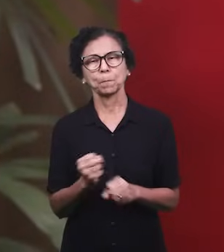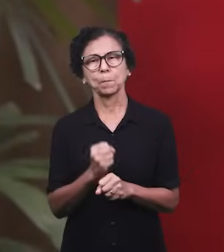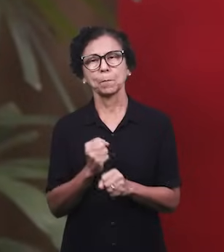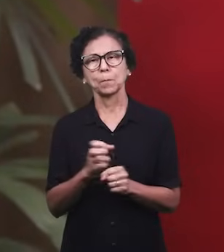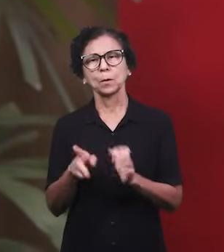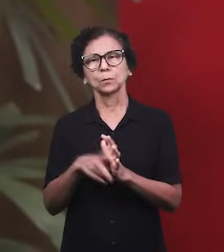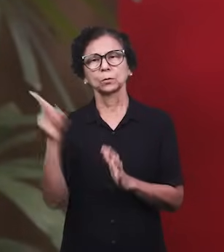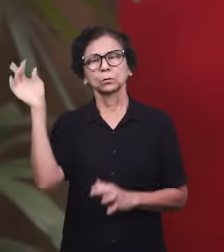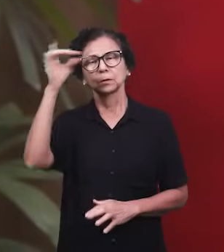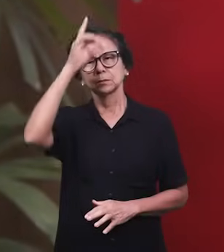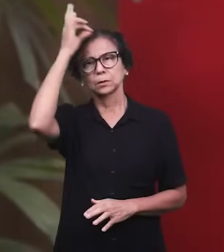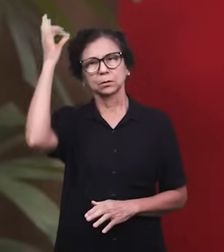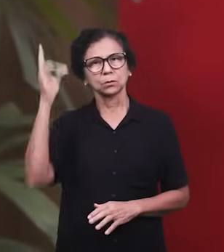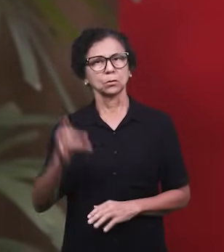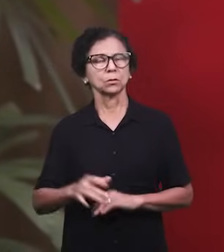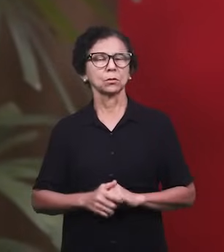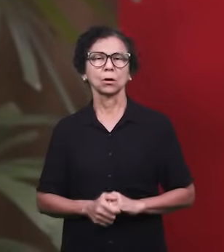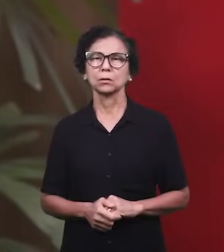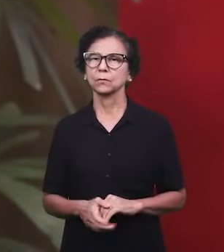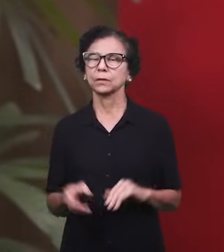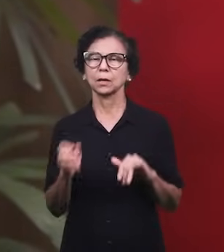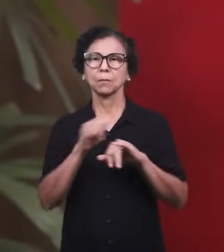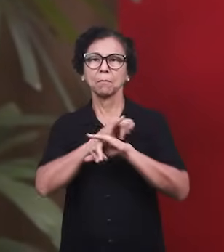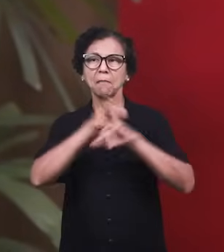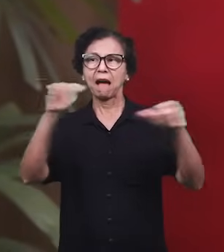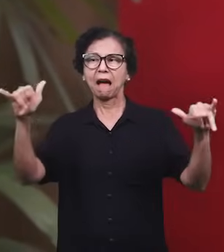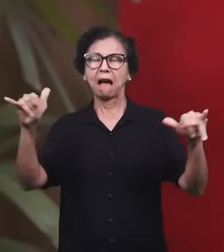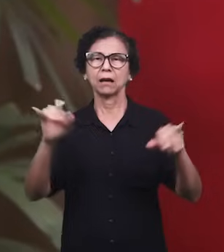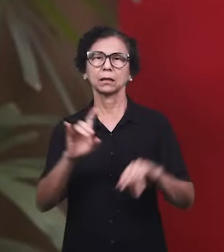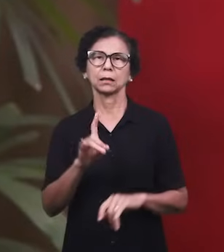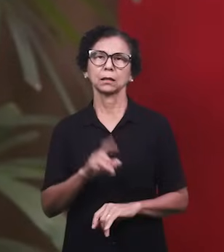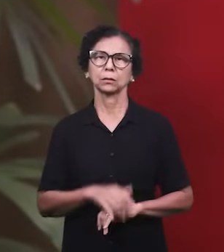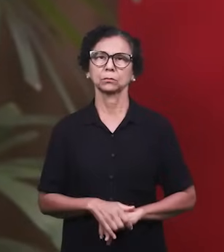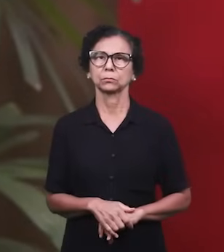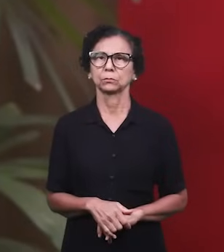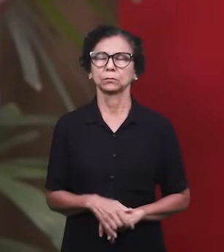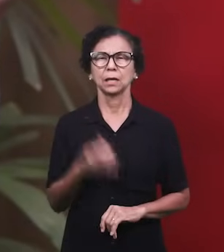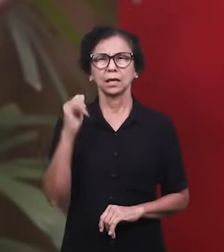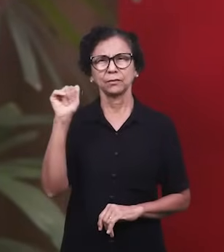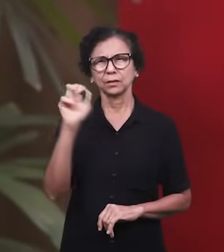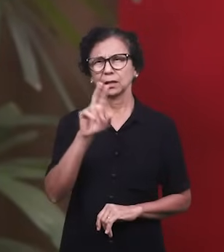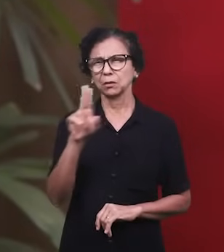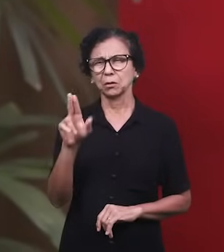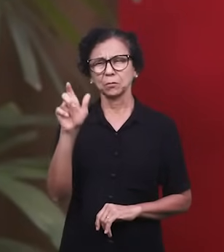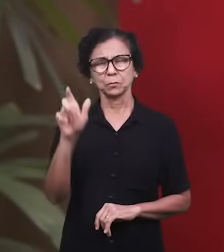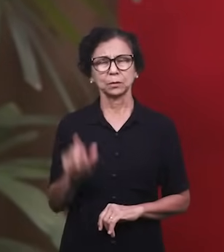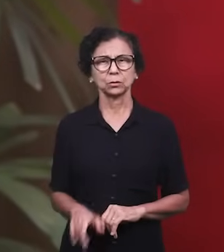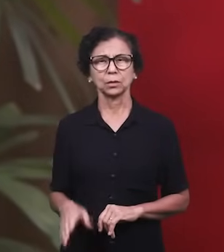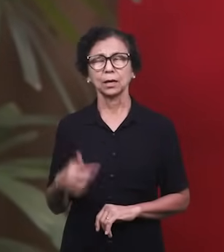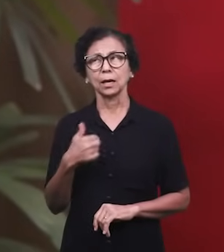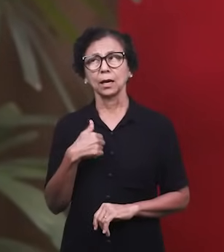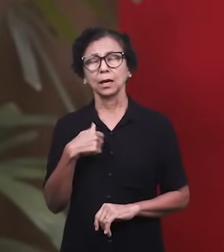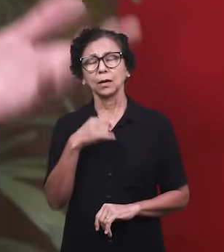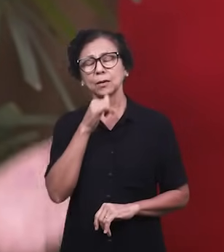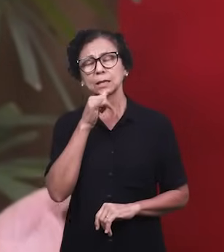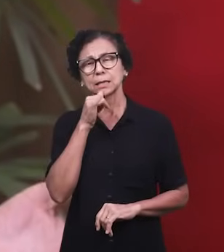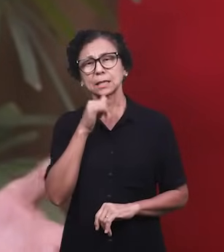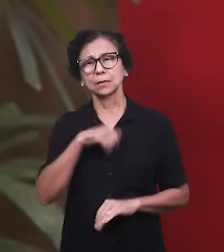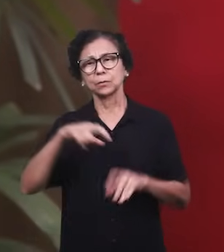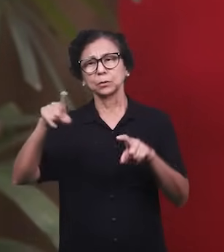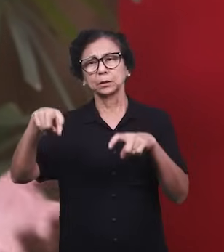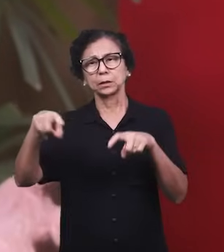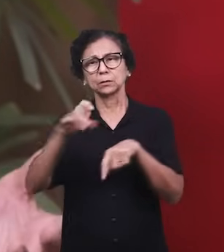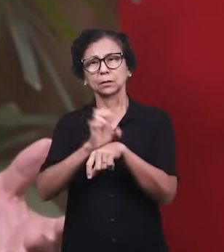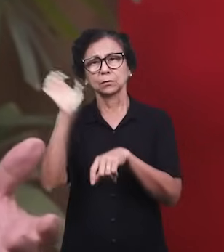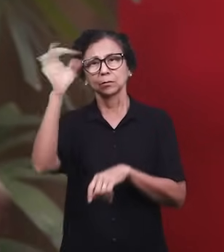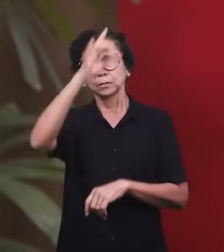do Espírito, é que nós não damos destaque a isso, para não destacar pessoas. Eu, por exemplo, fui pastor de uma igreja no interior do estado do Espírito Santo, uma